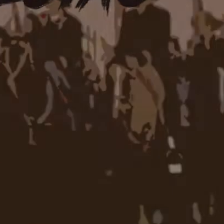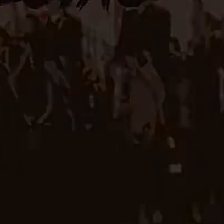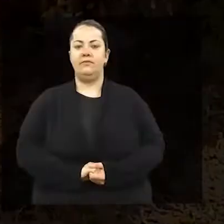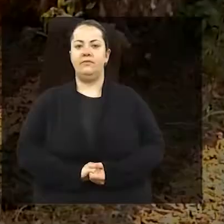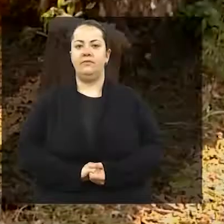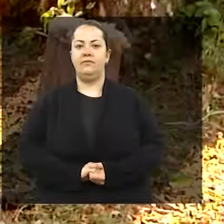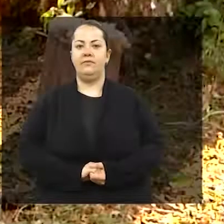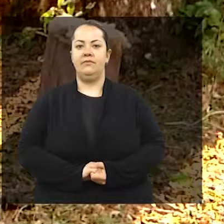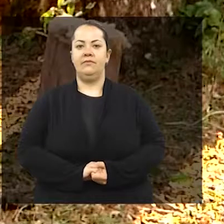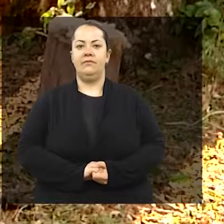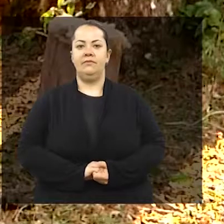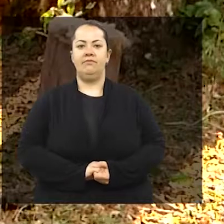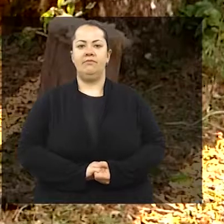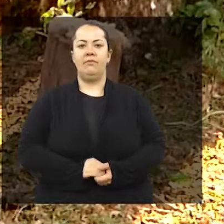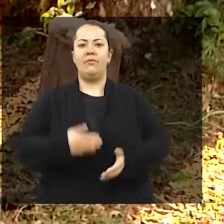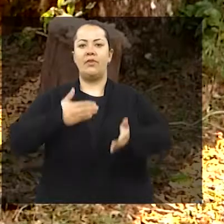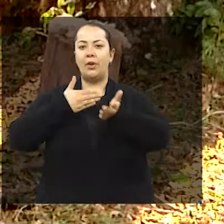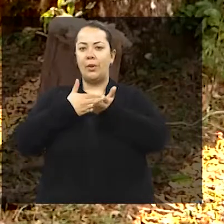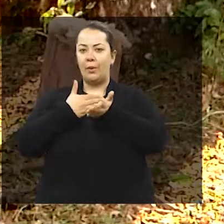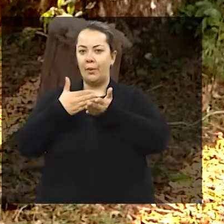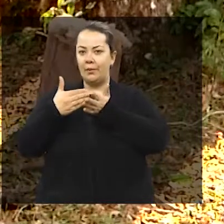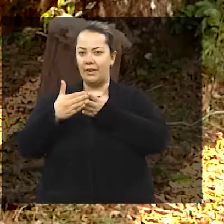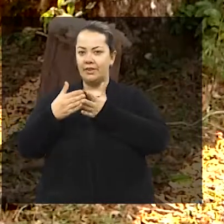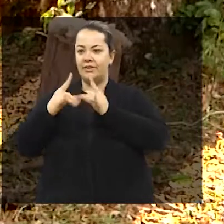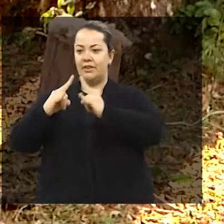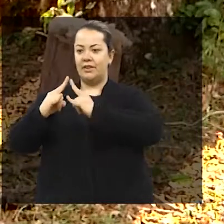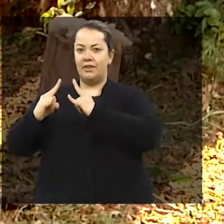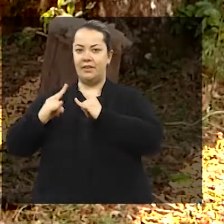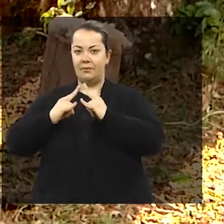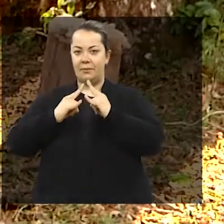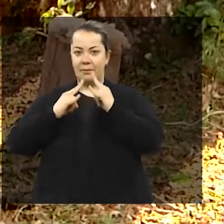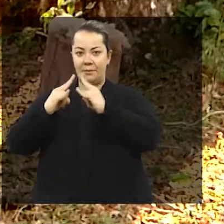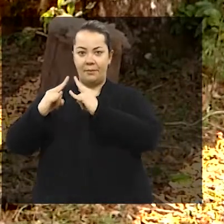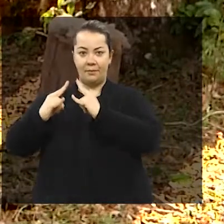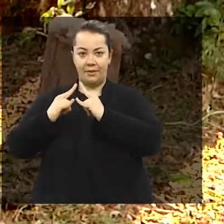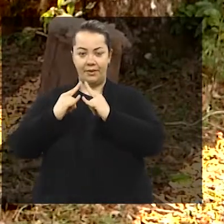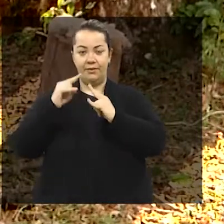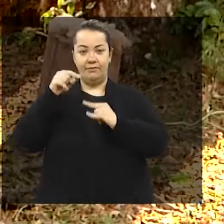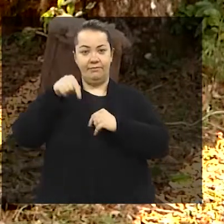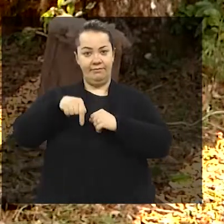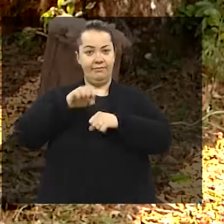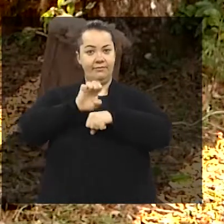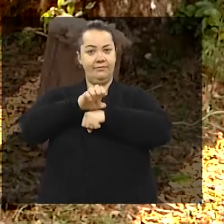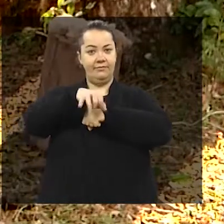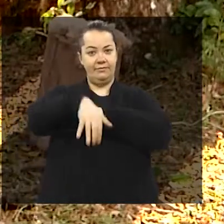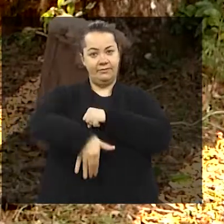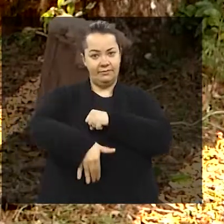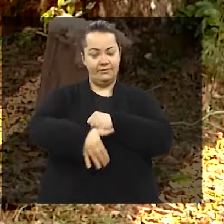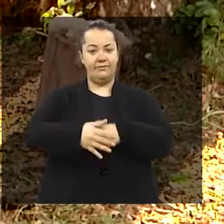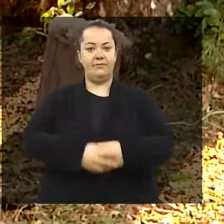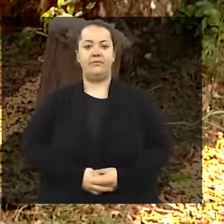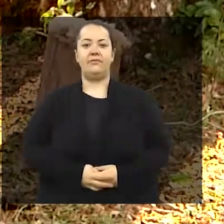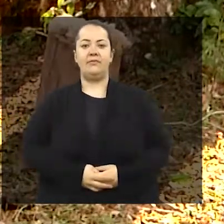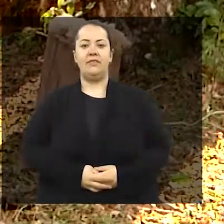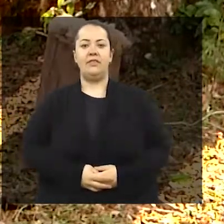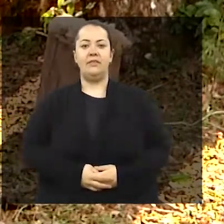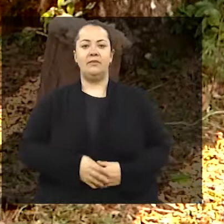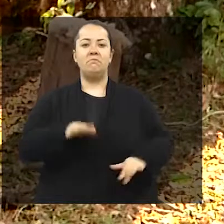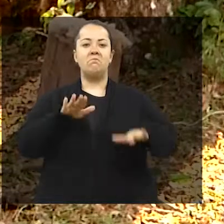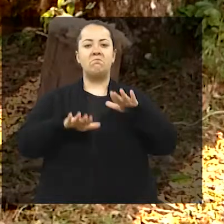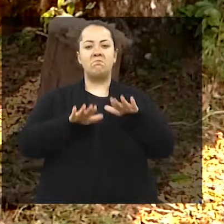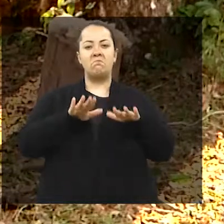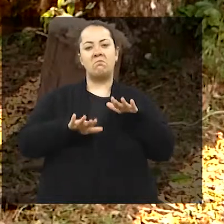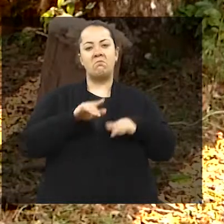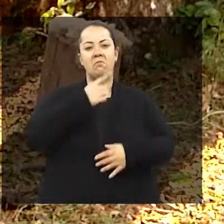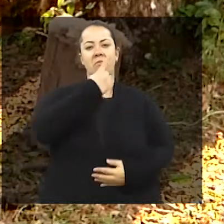Os primeiros acampamentos que aconteceram em Erechim lá foi lá pelos idos de 60 e poucos conversando com alguns